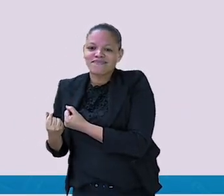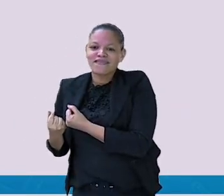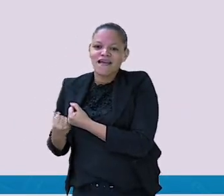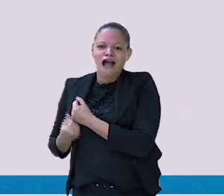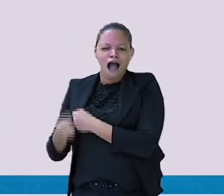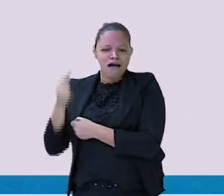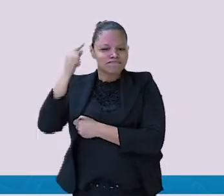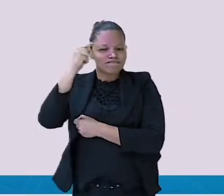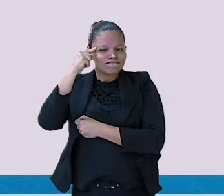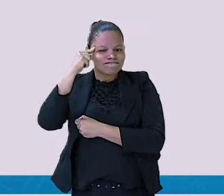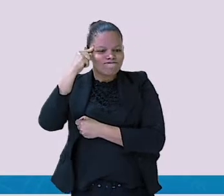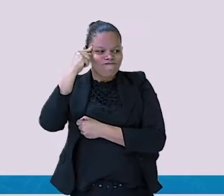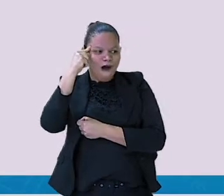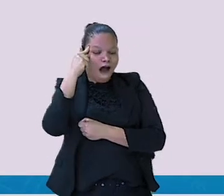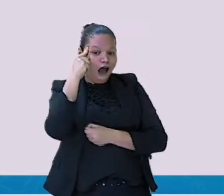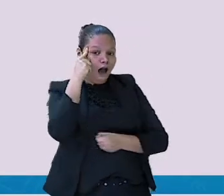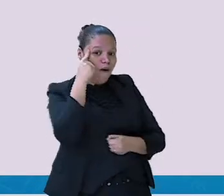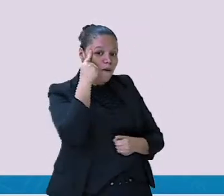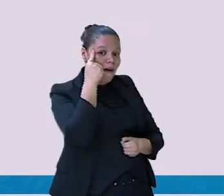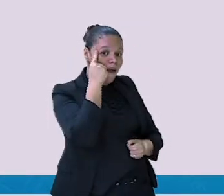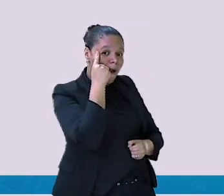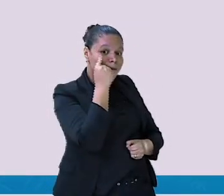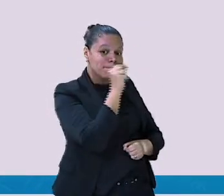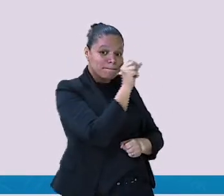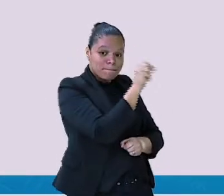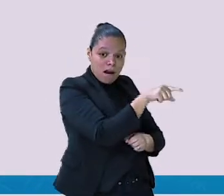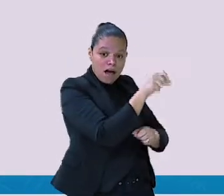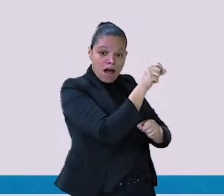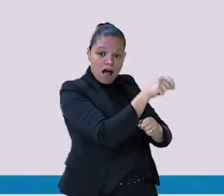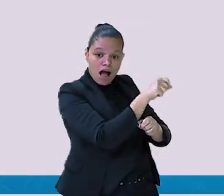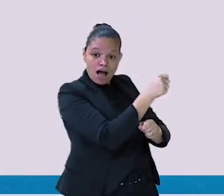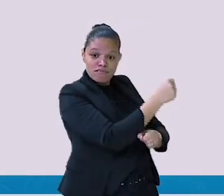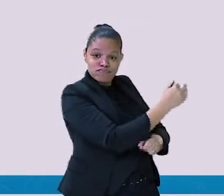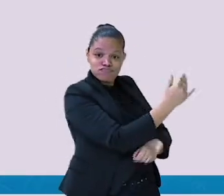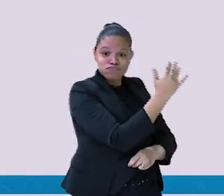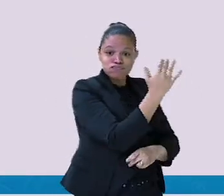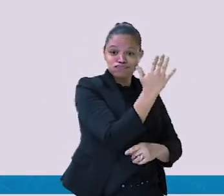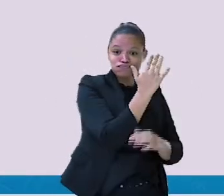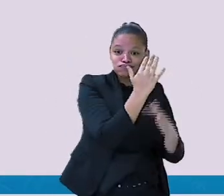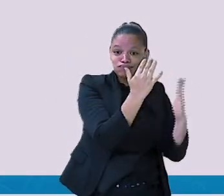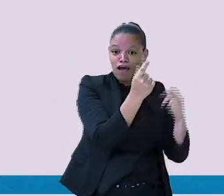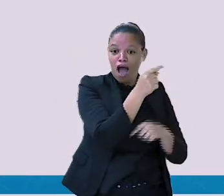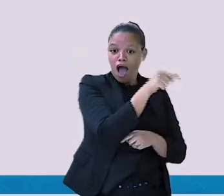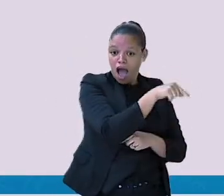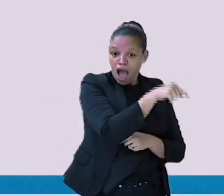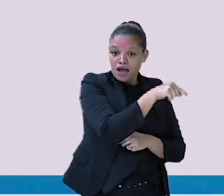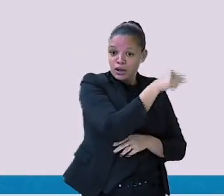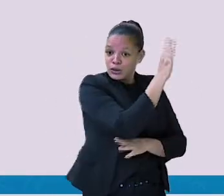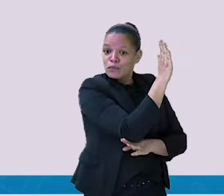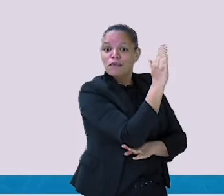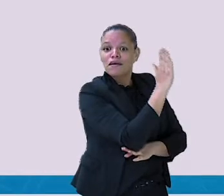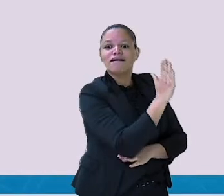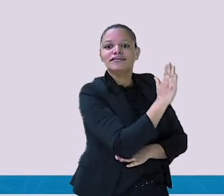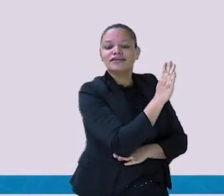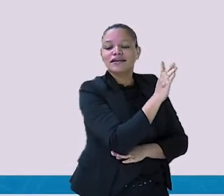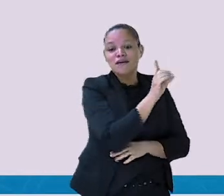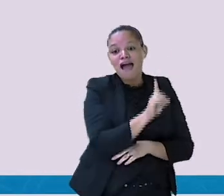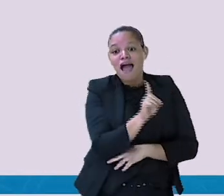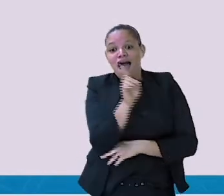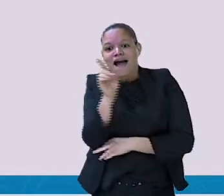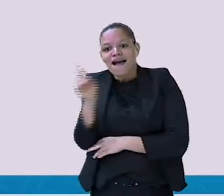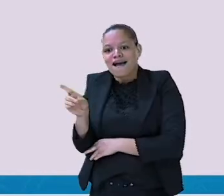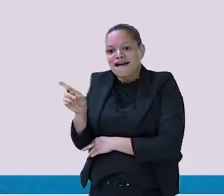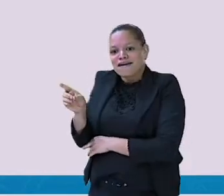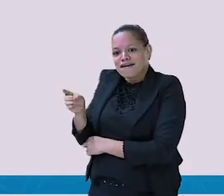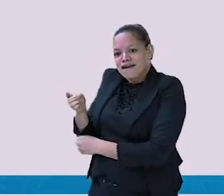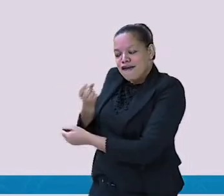para adoçar as coisas, ter um paladar melhor, eram pessoas que eram de poder aquisitivo muito grande, pessoas ricas. Então, o